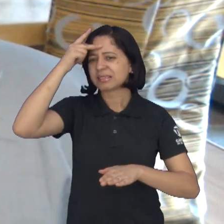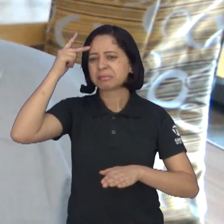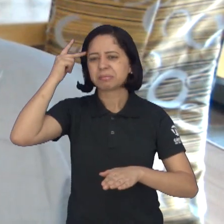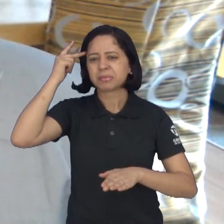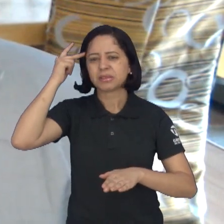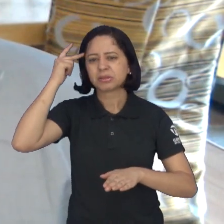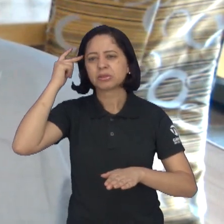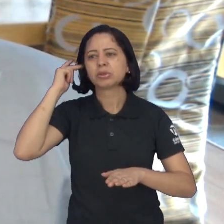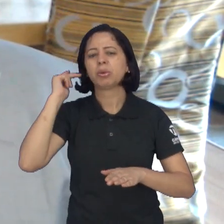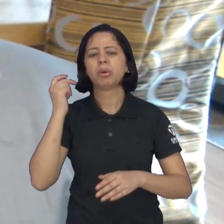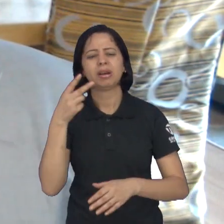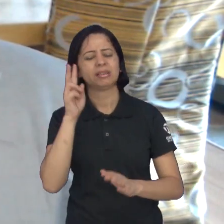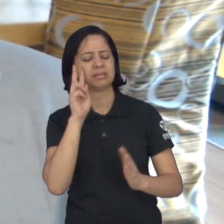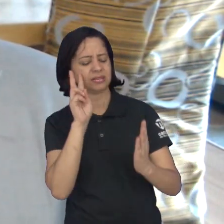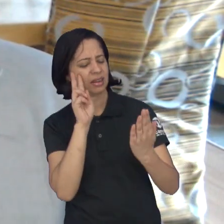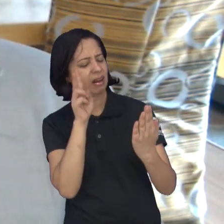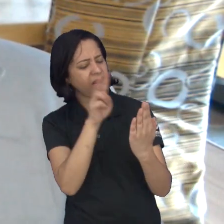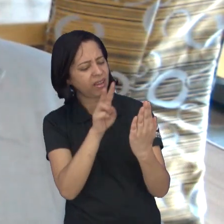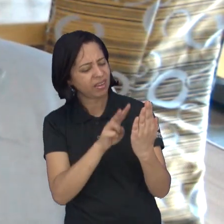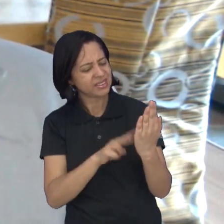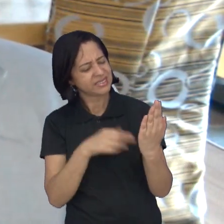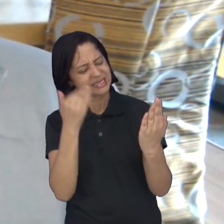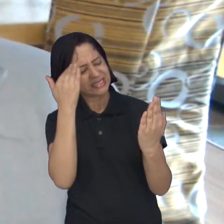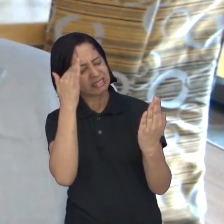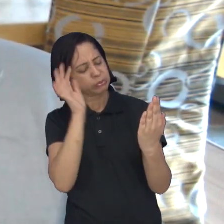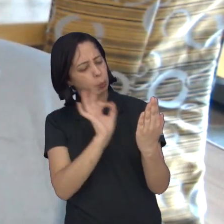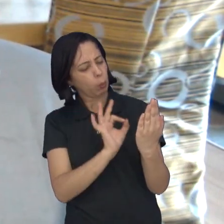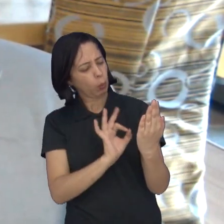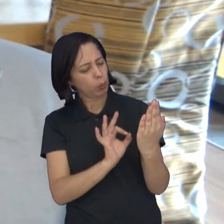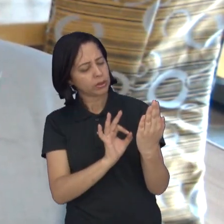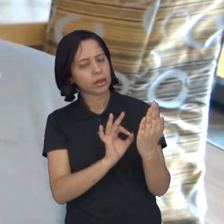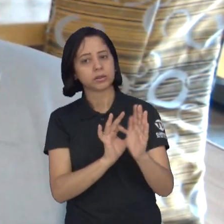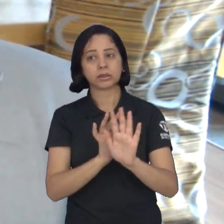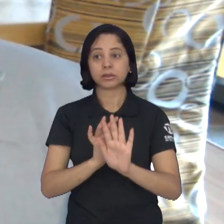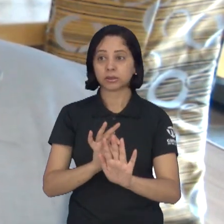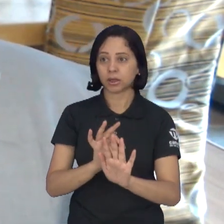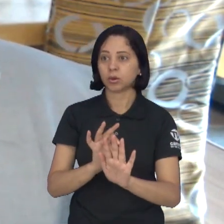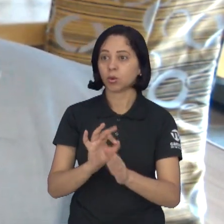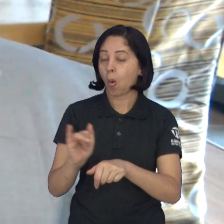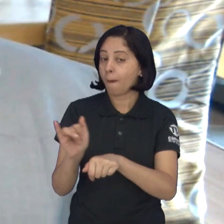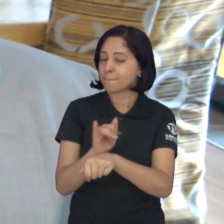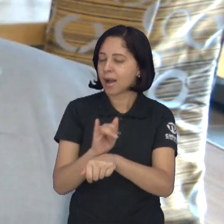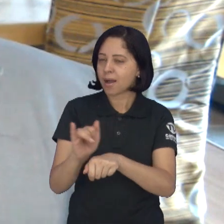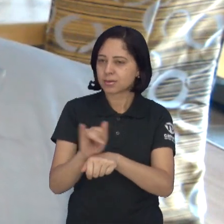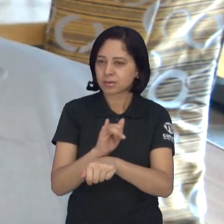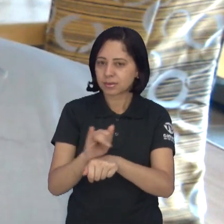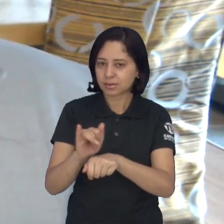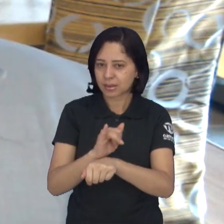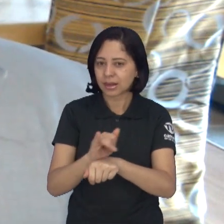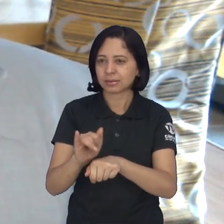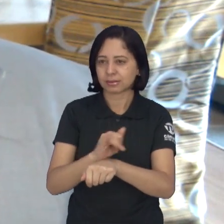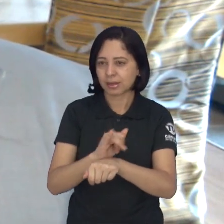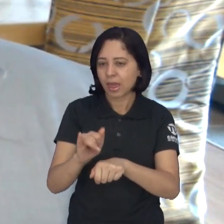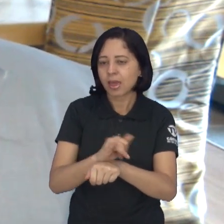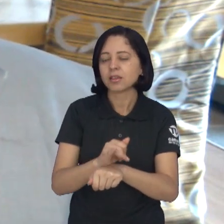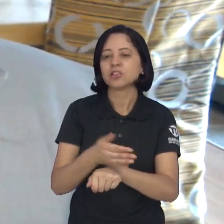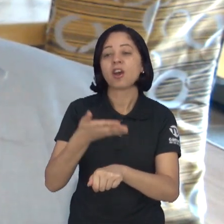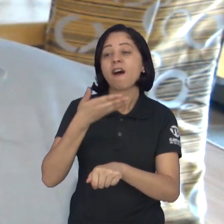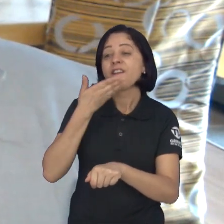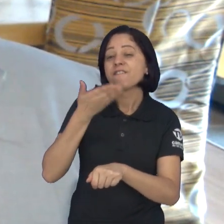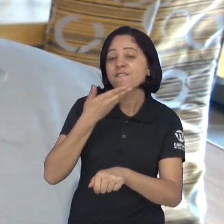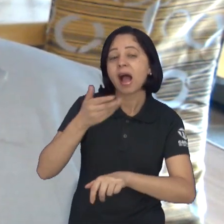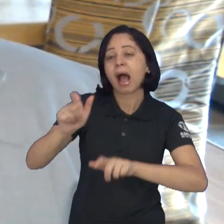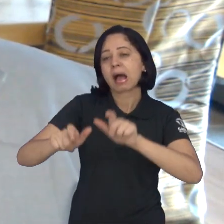um tanto inacessível às pessoas. Então, o que eu acredito, né, uma maneira mais palpável,